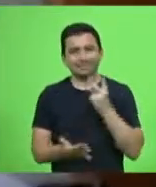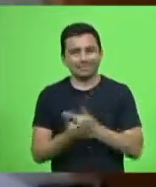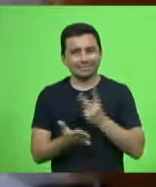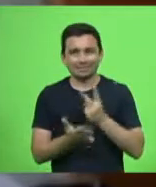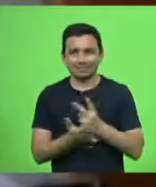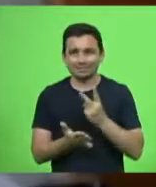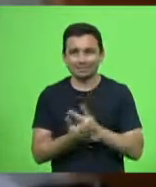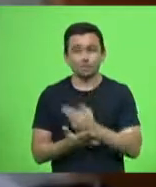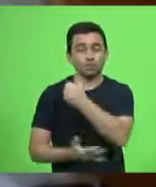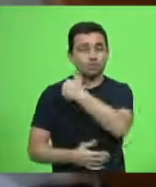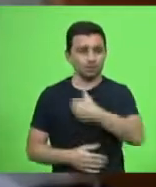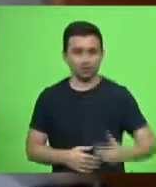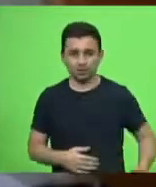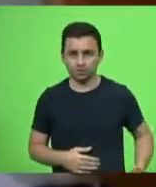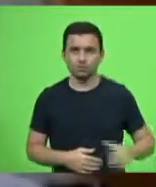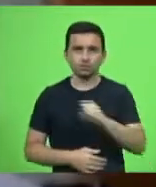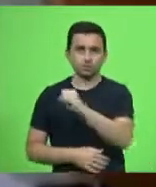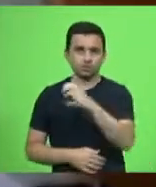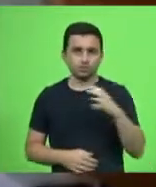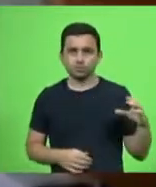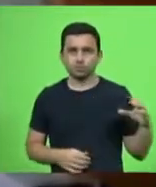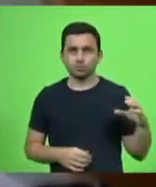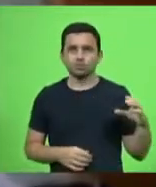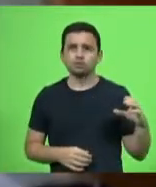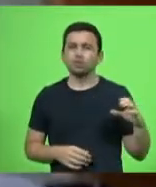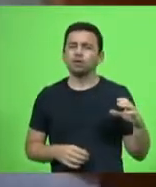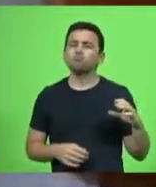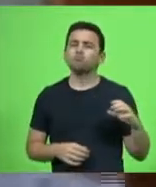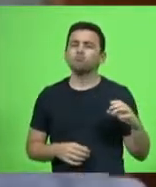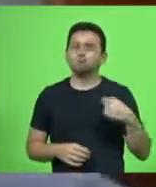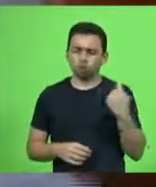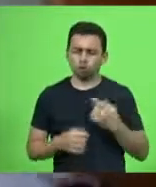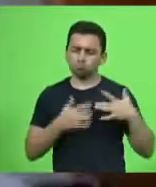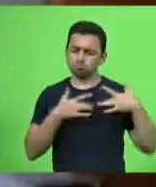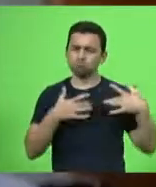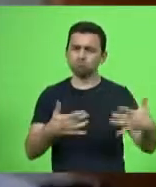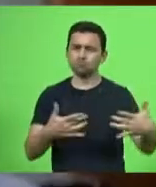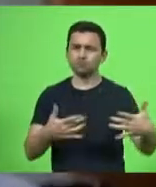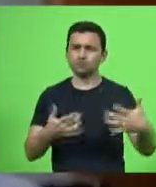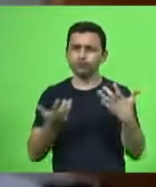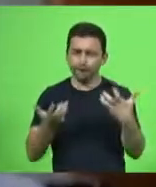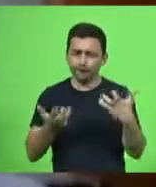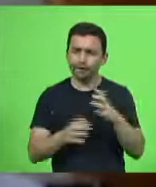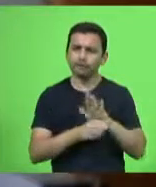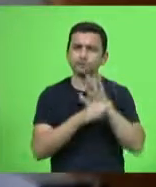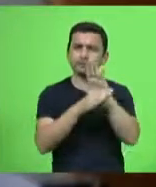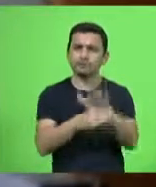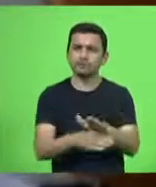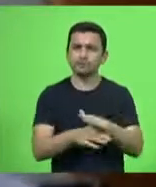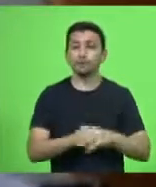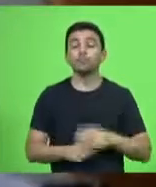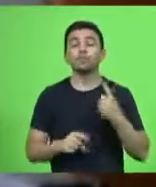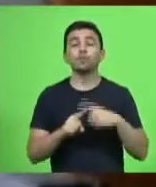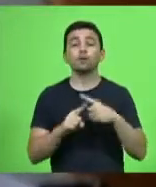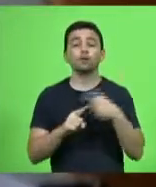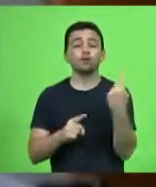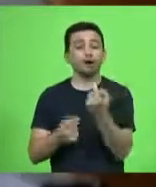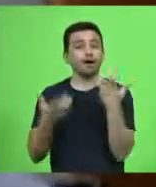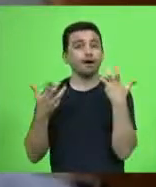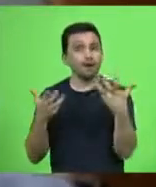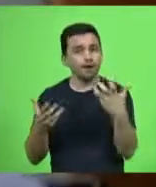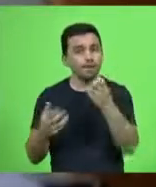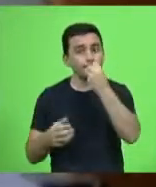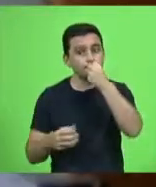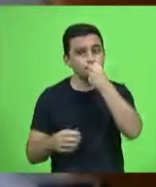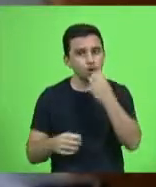ao governador de Santa Catarina e nos colocando à disposição para ajudar nesse sentido, porque nós queremos o bem de Santa